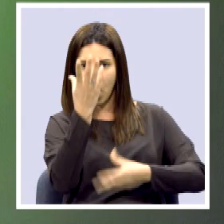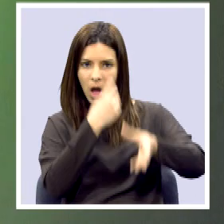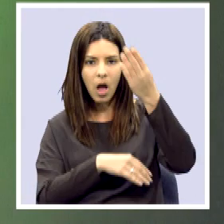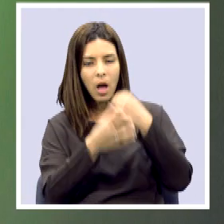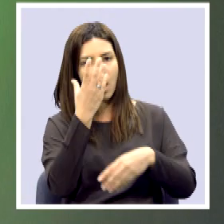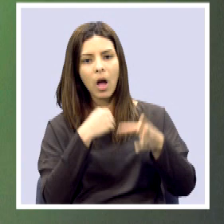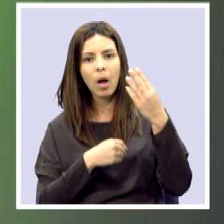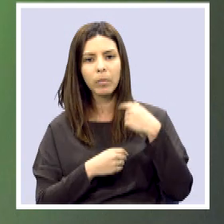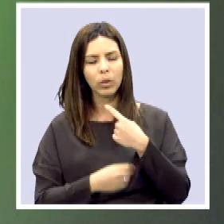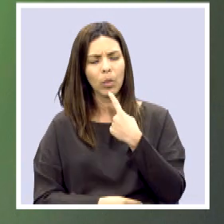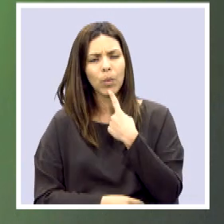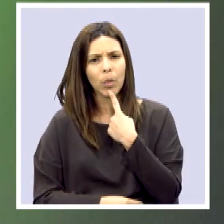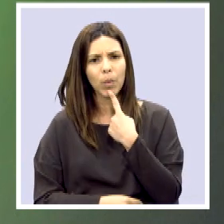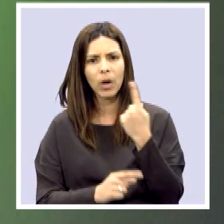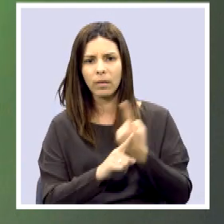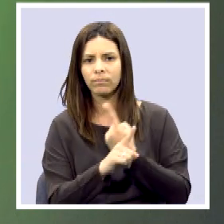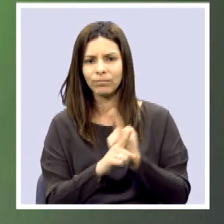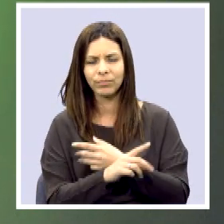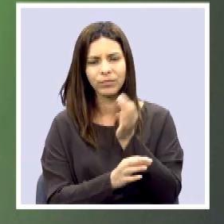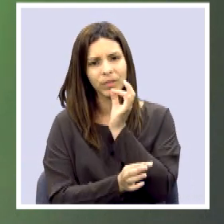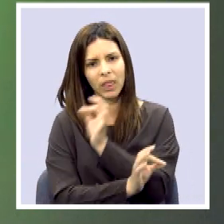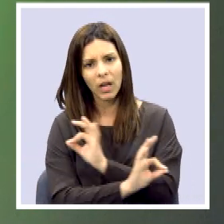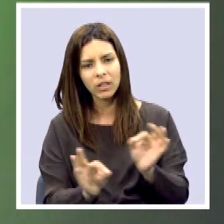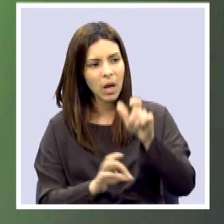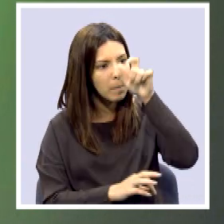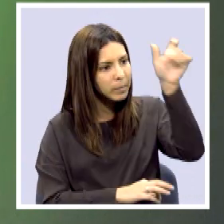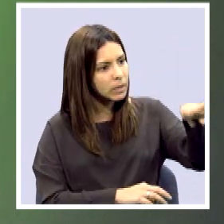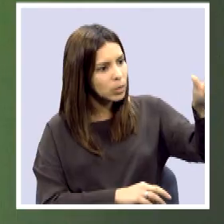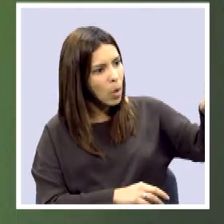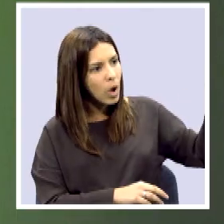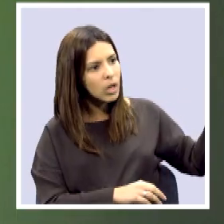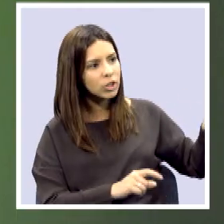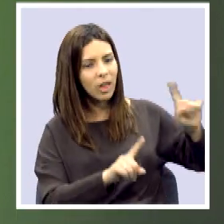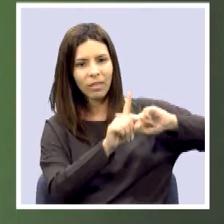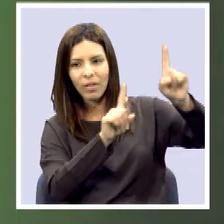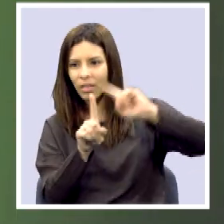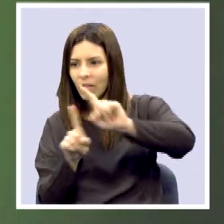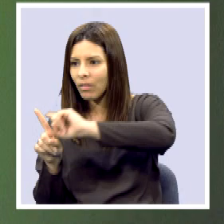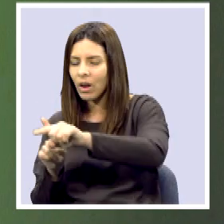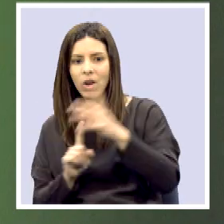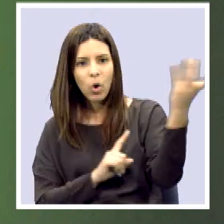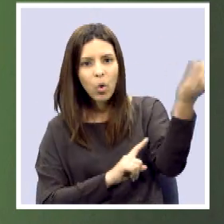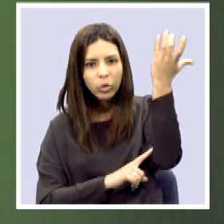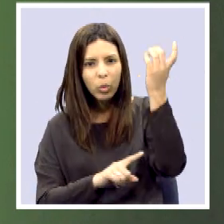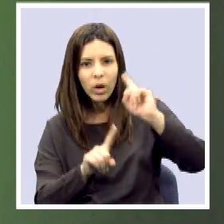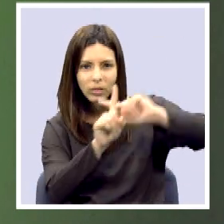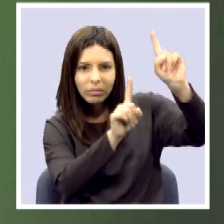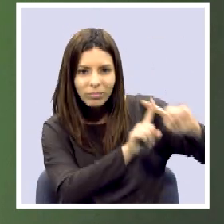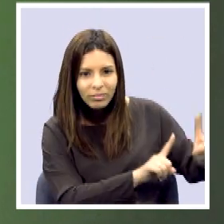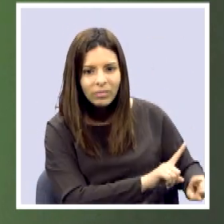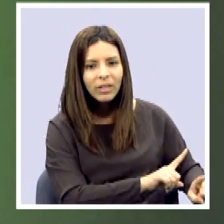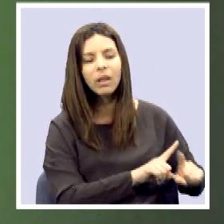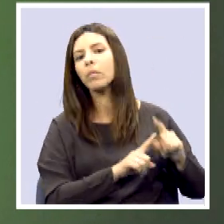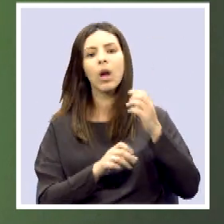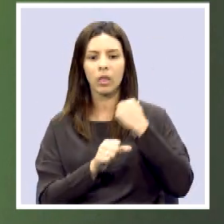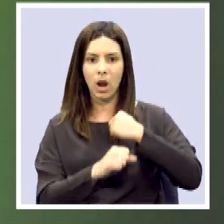Aprendem-se coisas fantásticas, percebe-se a diferença que há entre as pessoas, a diferença que há entre as culturas, entre a forma como se trabalha, entre a